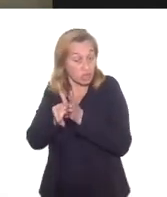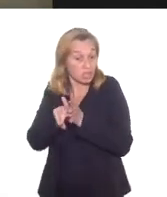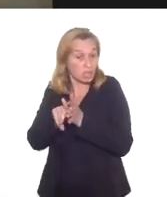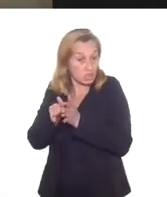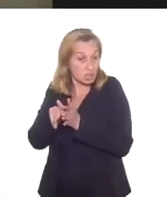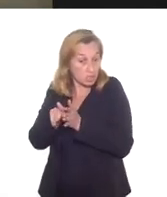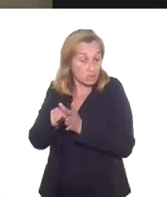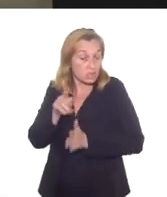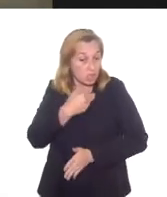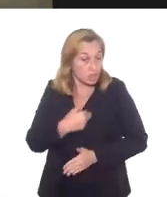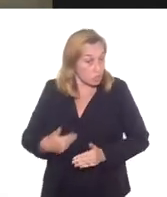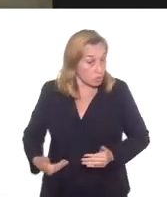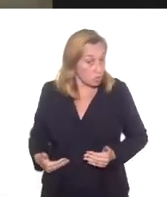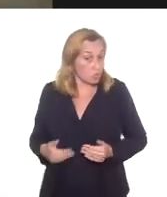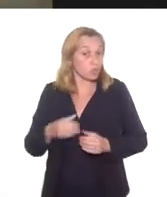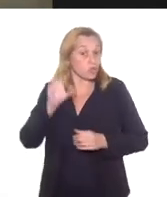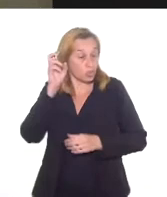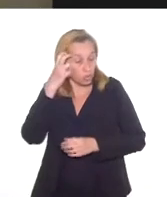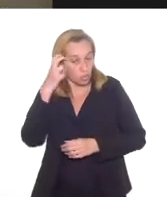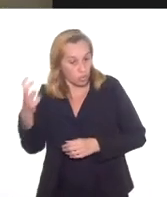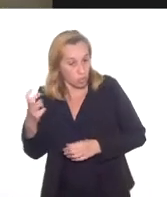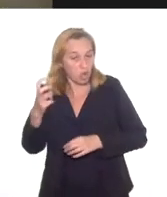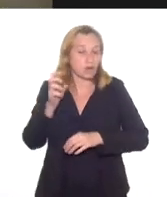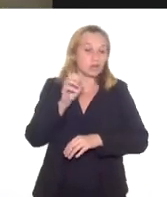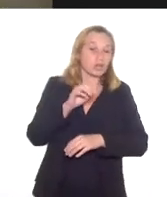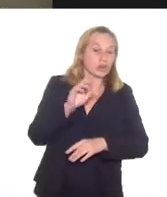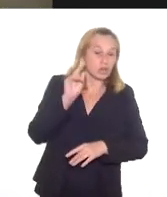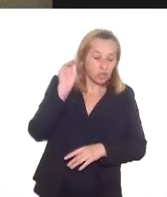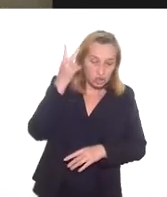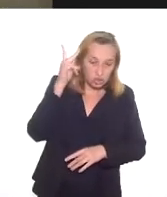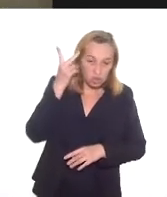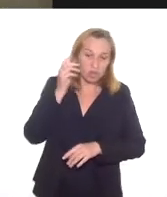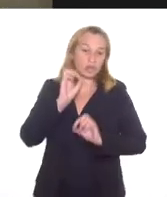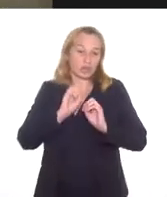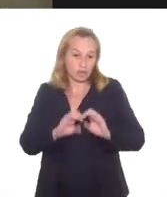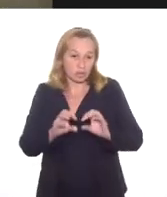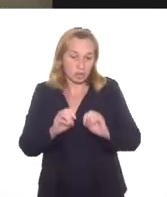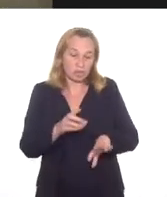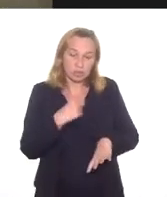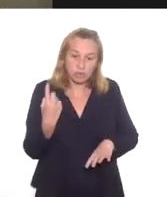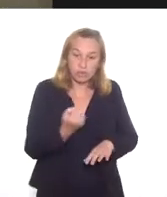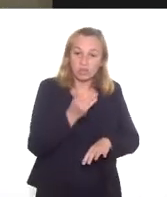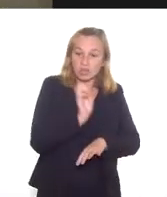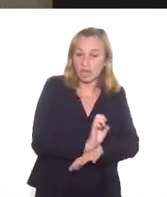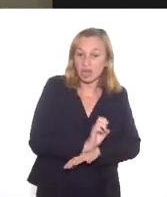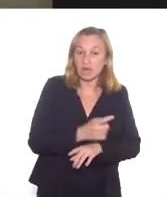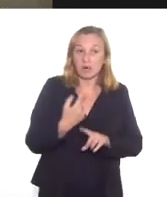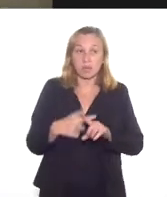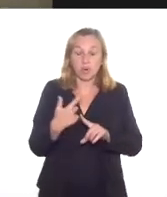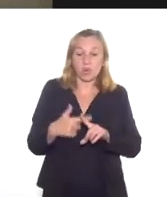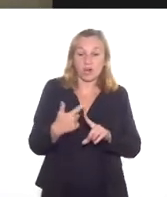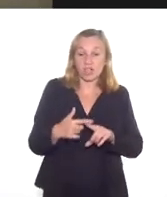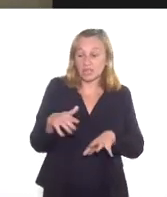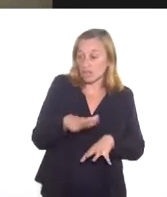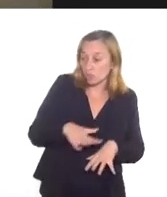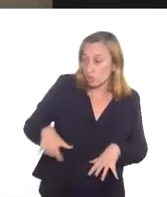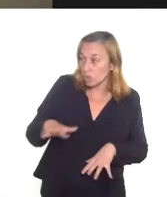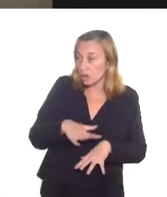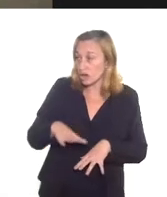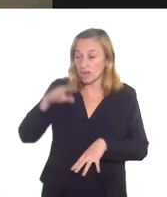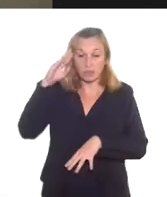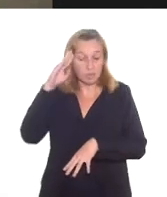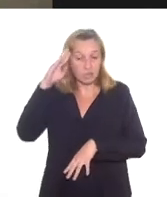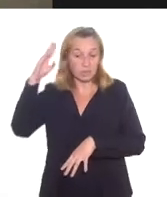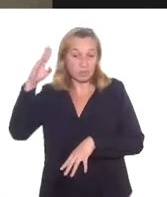e cultural, e histórico e educacional no nosso estado, e não é porque está num espaço privilegiado